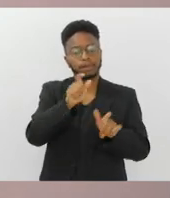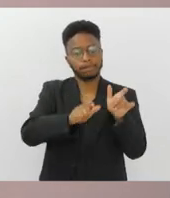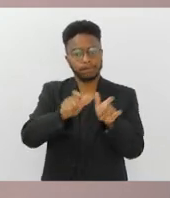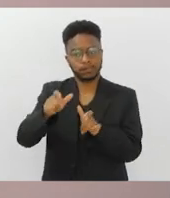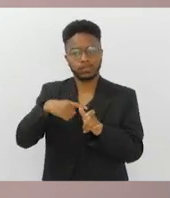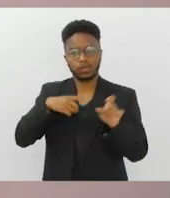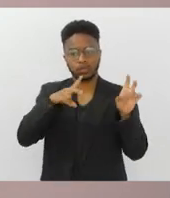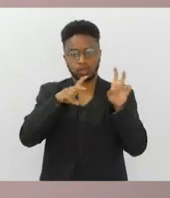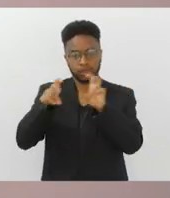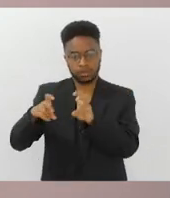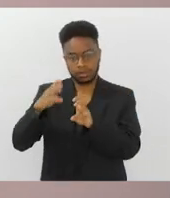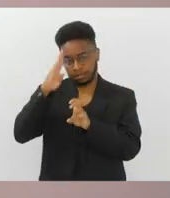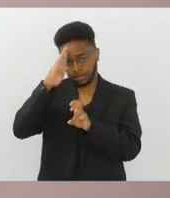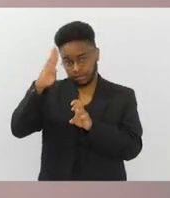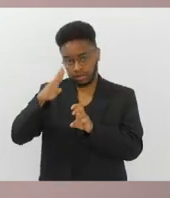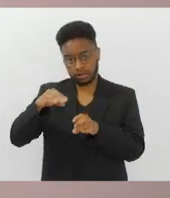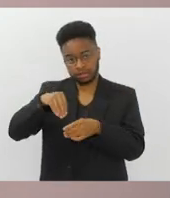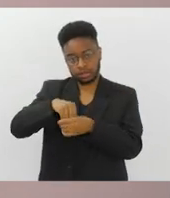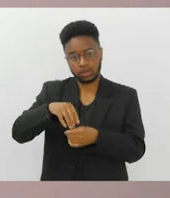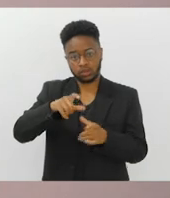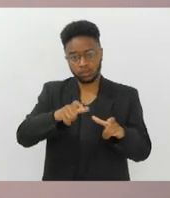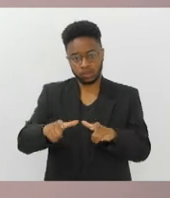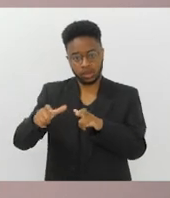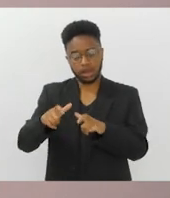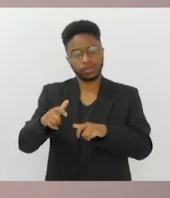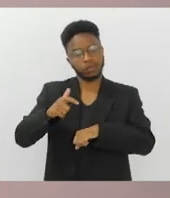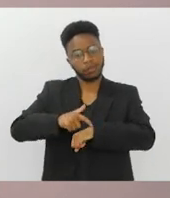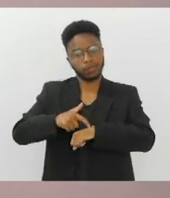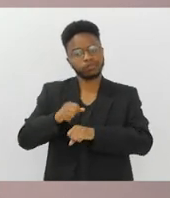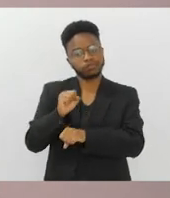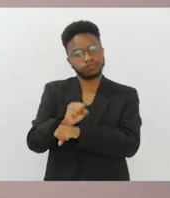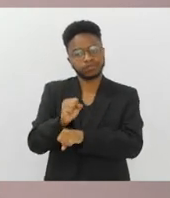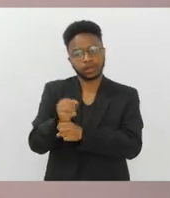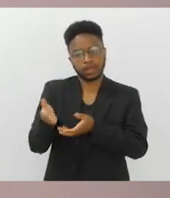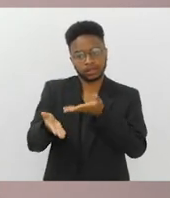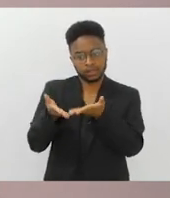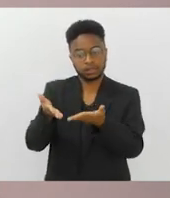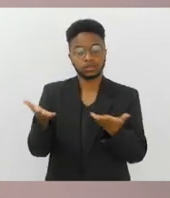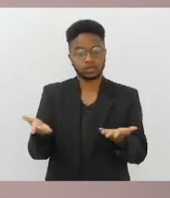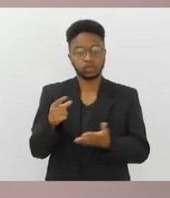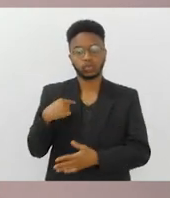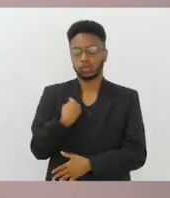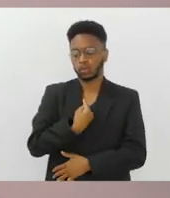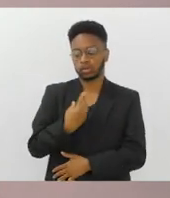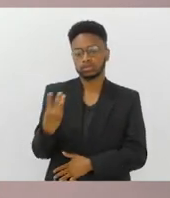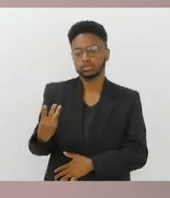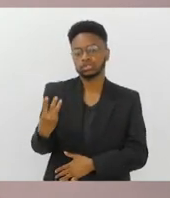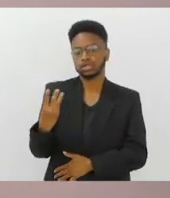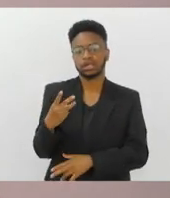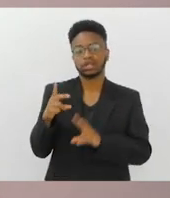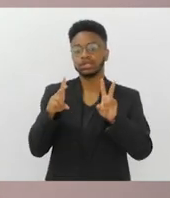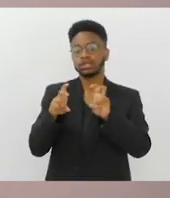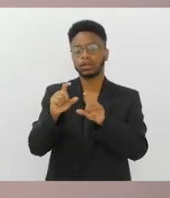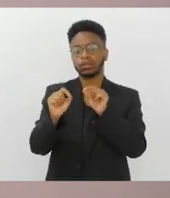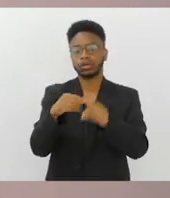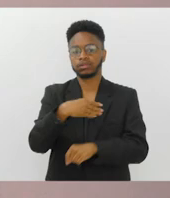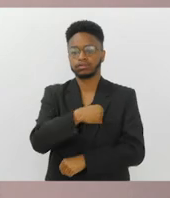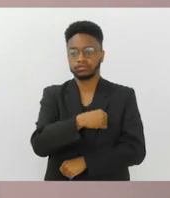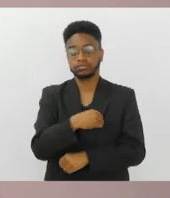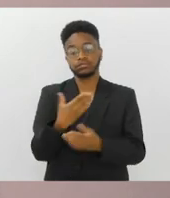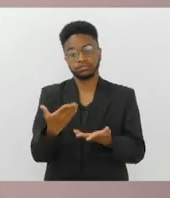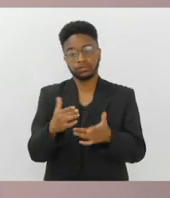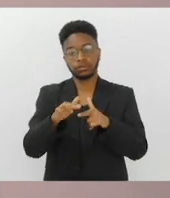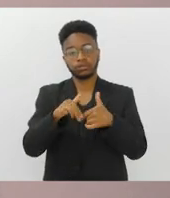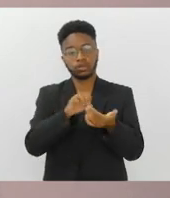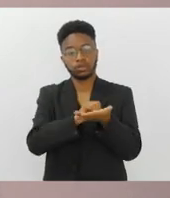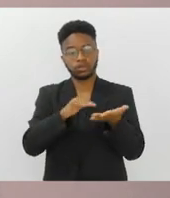maior demanda na unidade, enquanto eles esperam atendimento. E o nosso trio ficou justamente com o tema de aleitamento materno. E, para essa atividade, o nosso